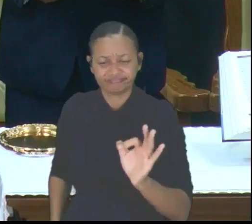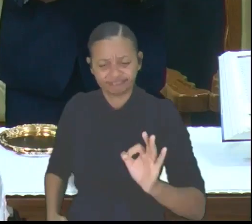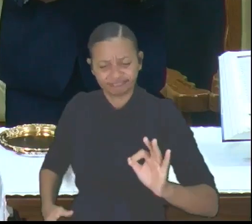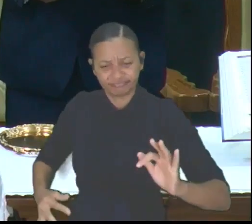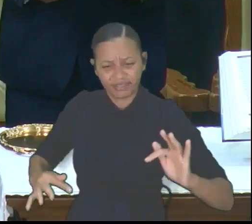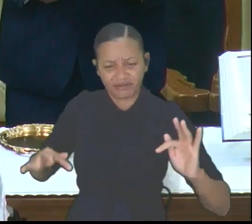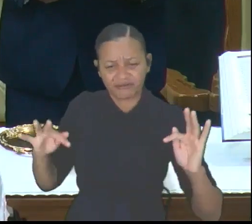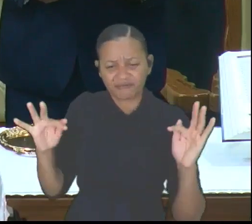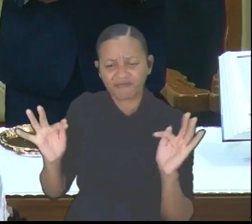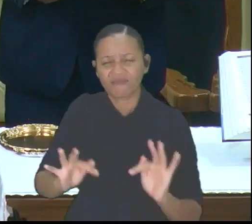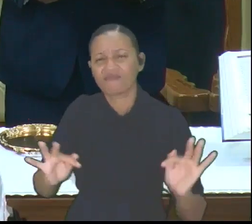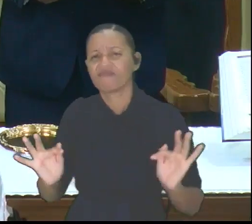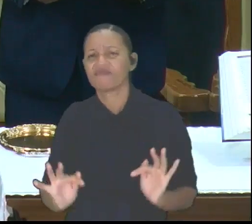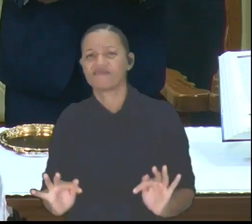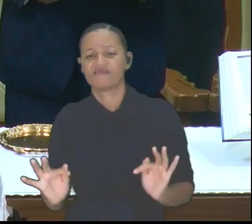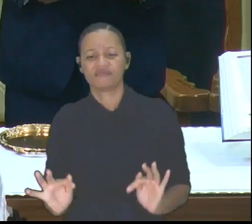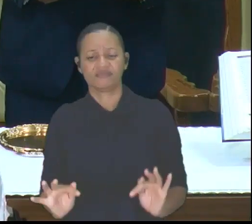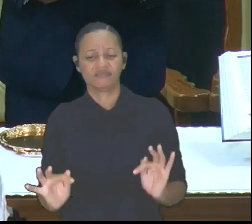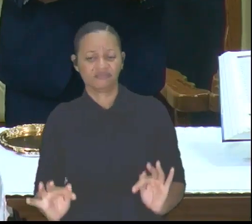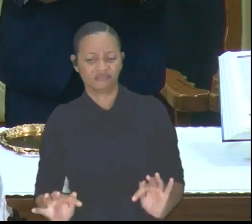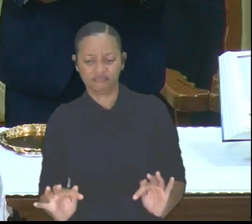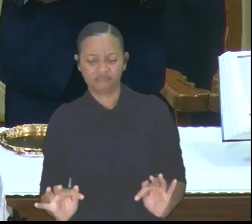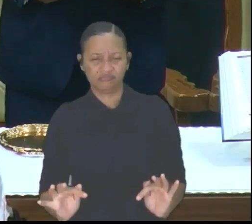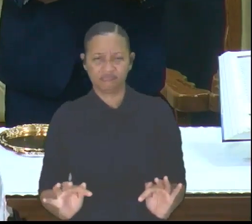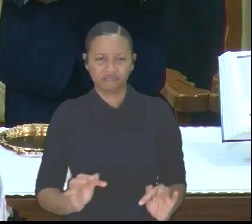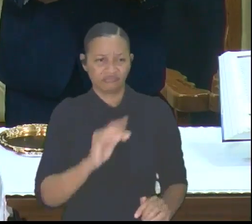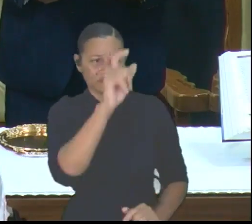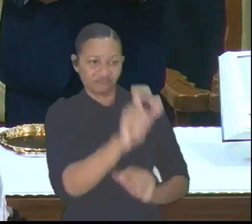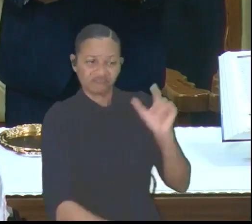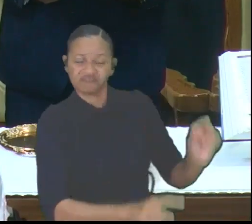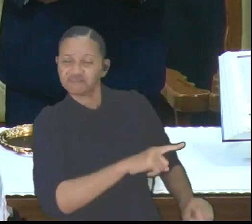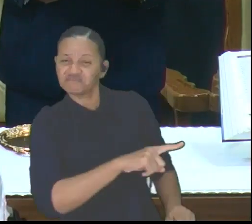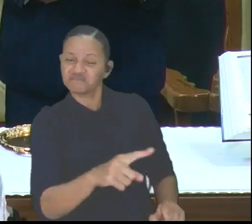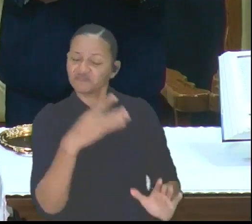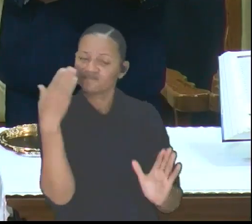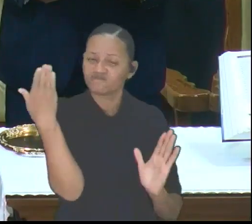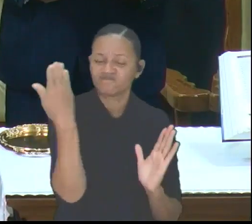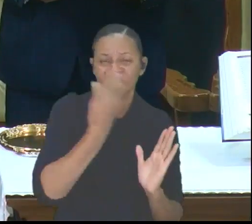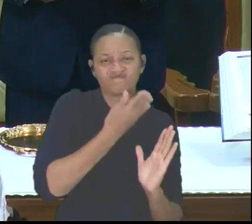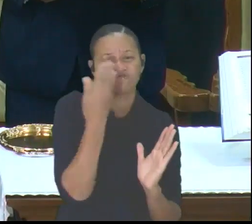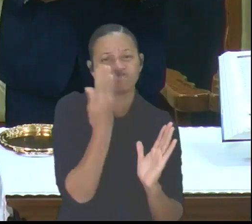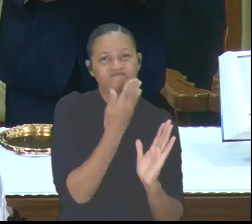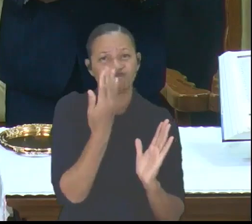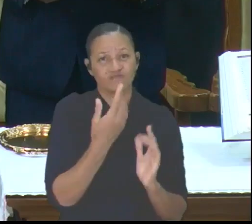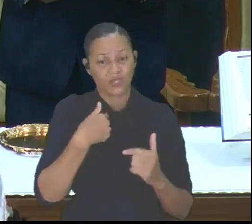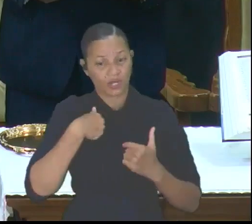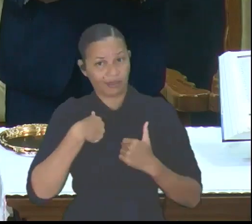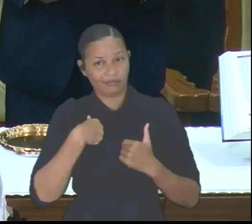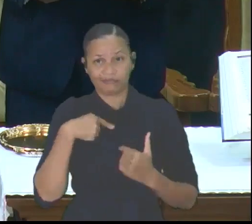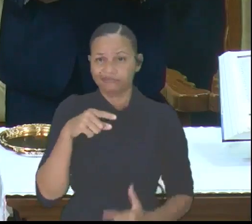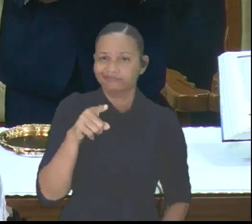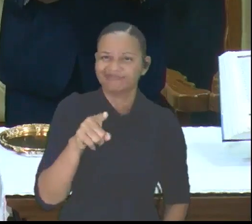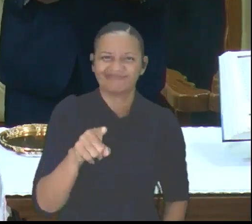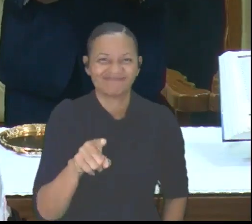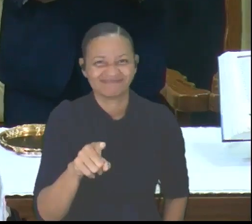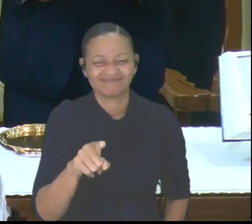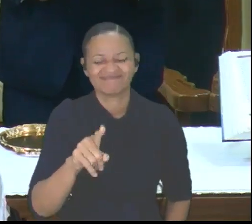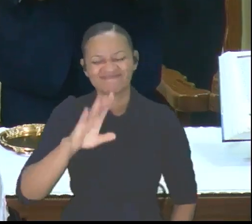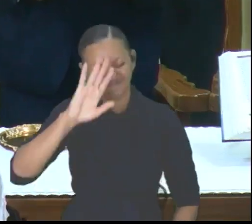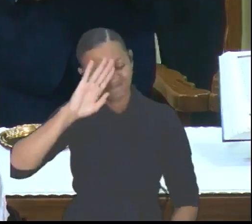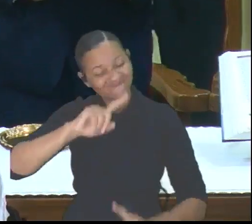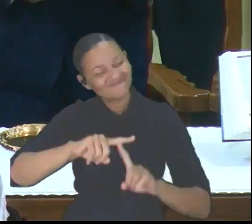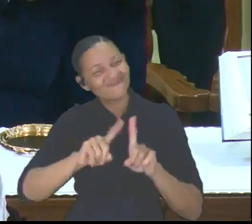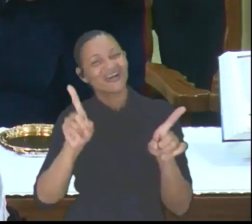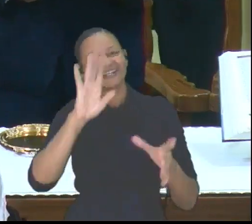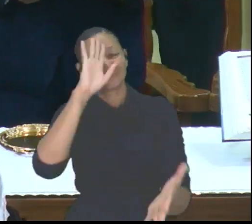Bem-aventurado são os que não viram, eu e você, mas